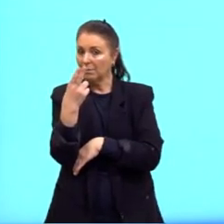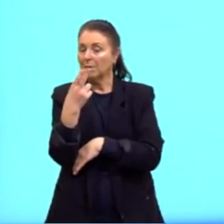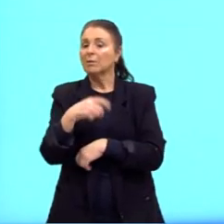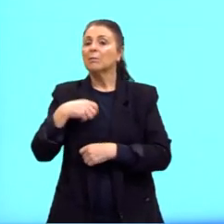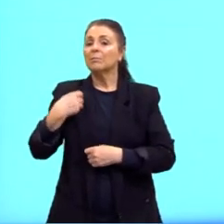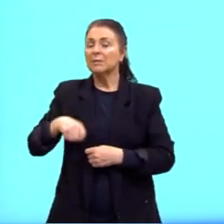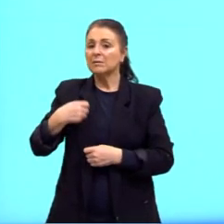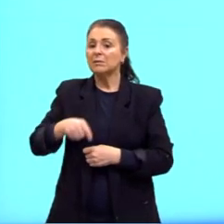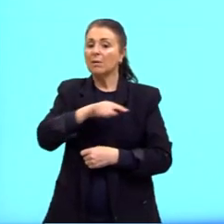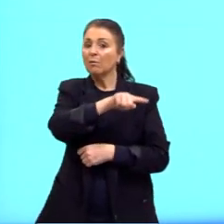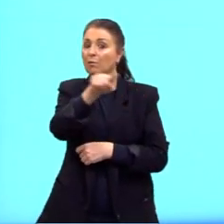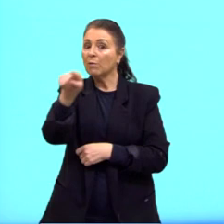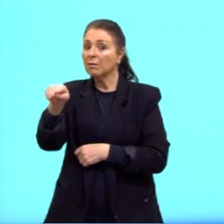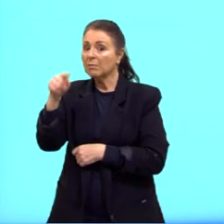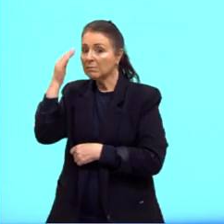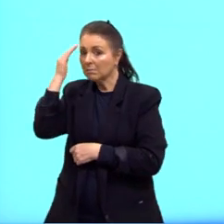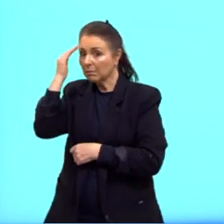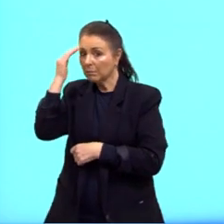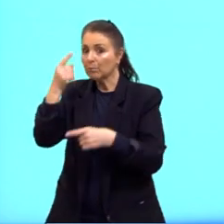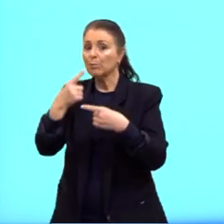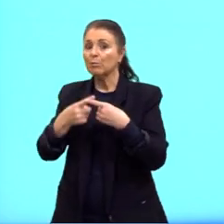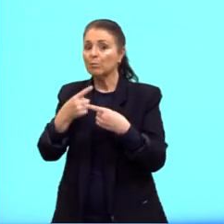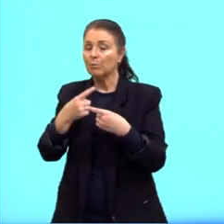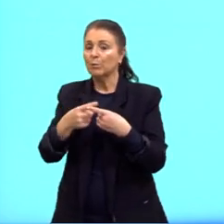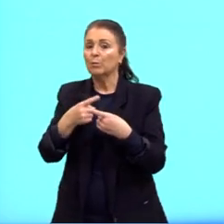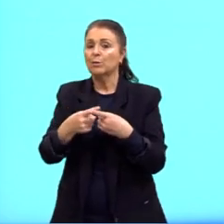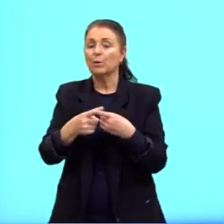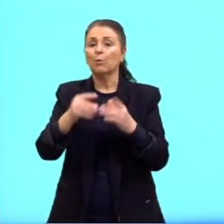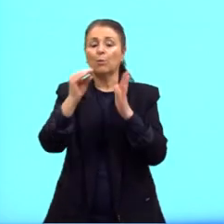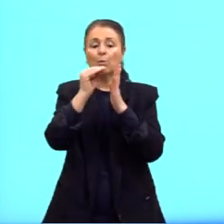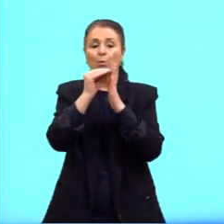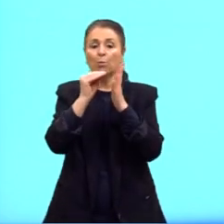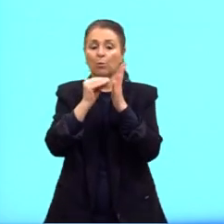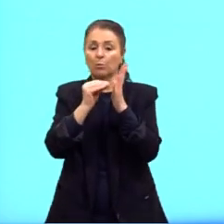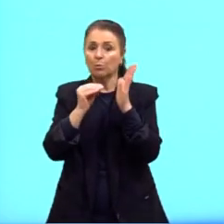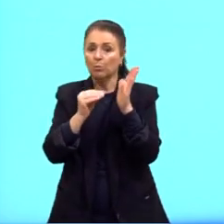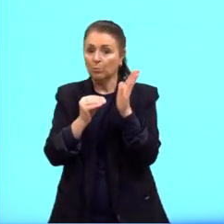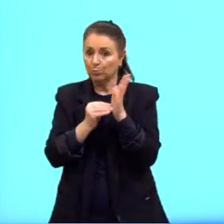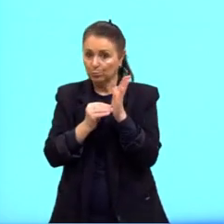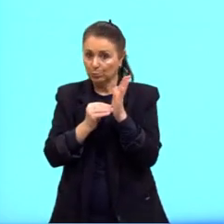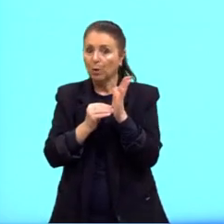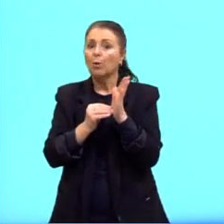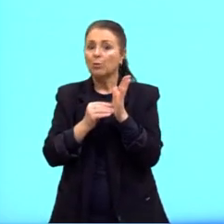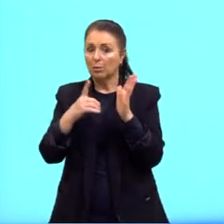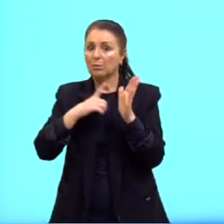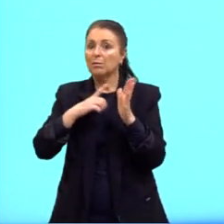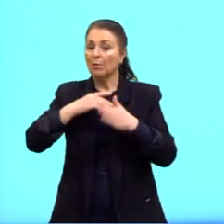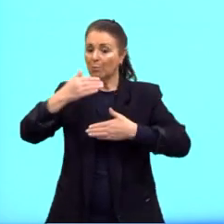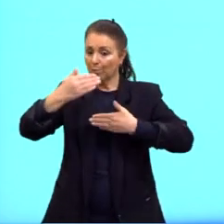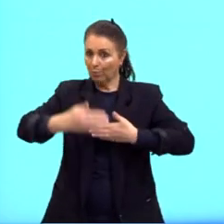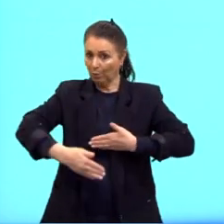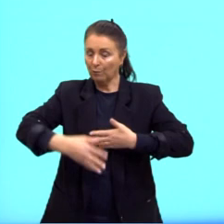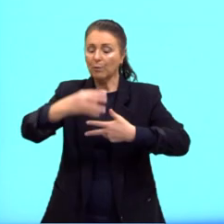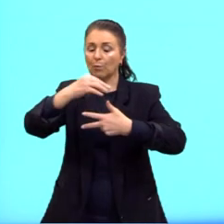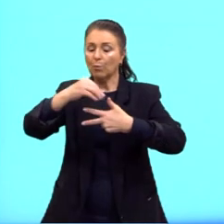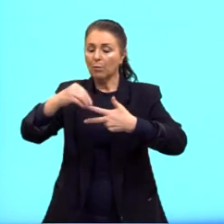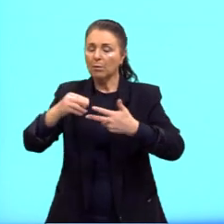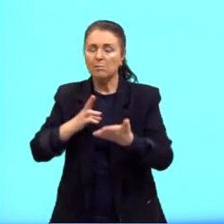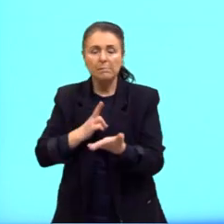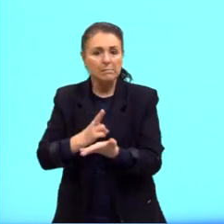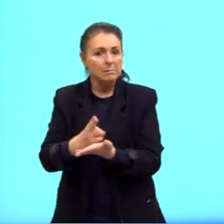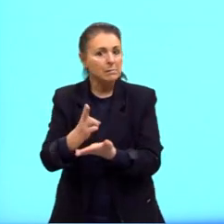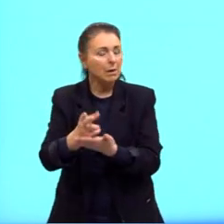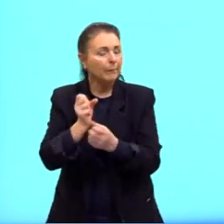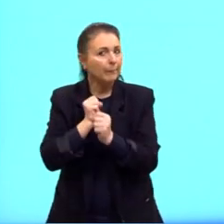necessário né você saberem porque Justamente esse é um dos conteúdos mais presentes neném todo ano tem uma questão